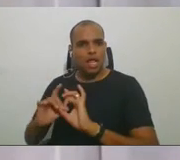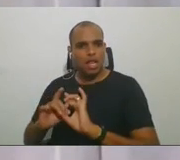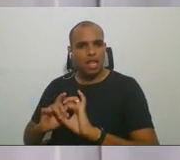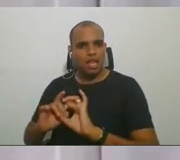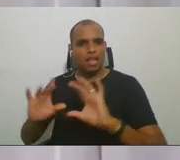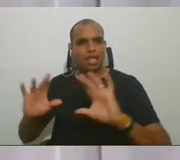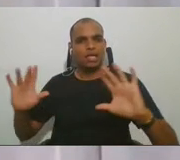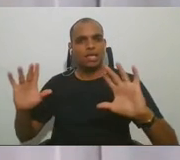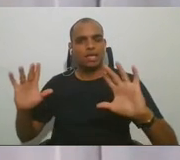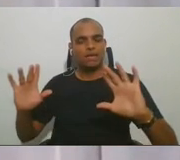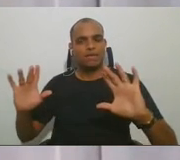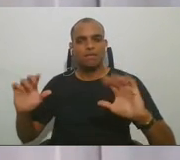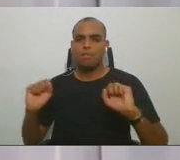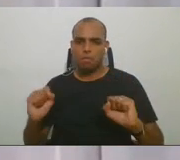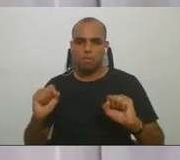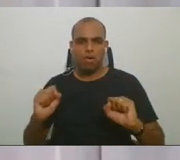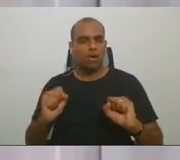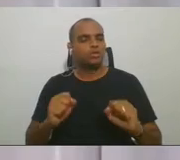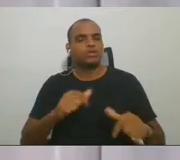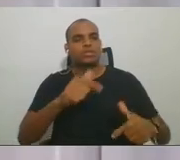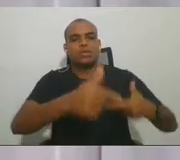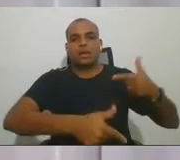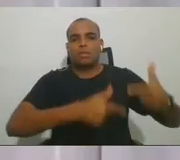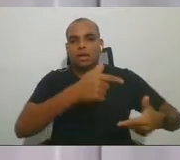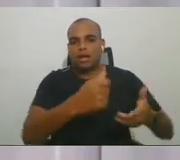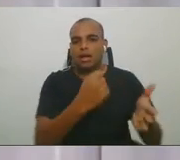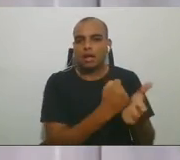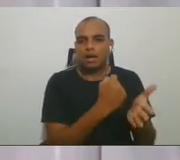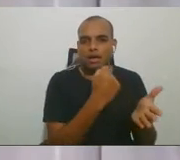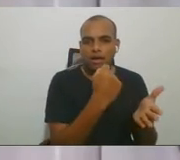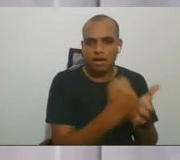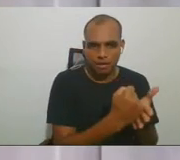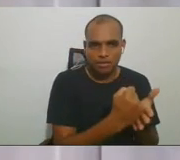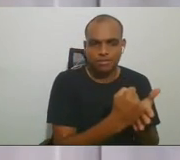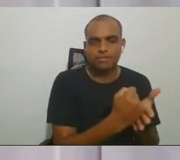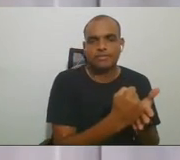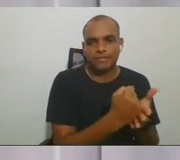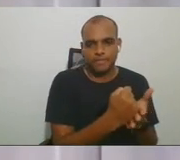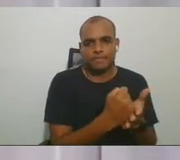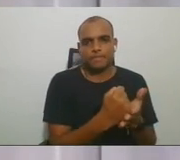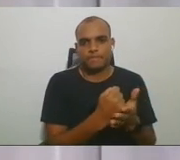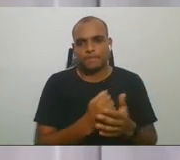ao próprio mercado laboral com atenção, pelo menos,